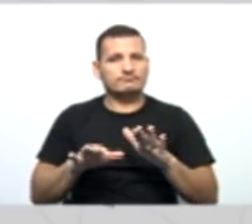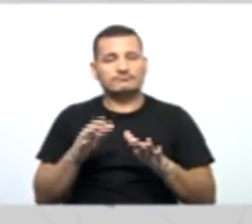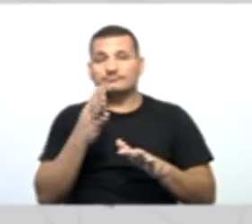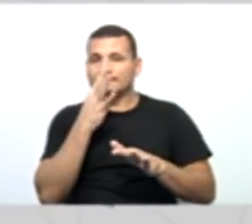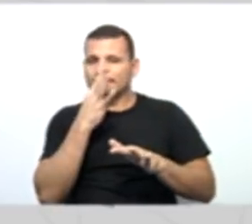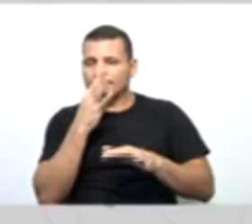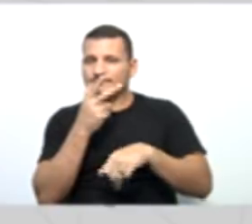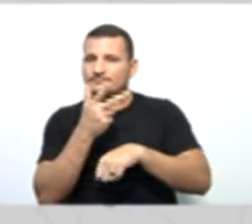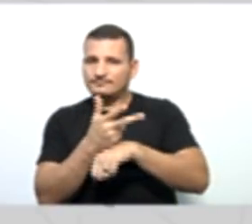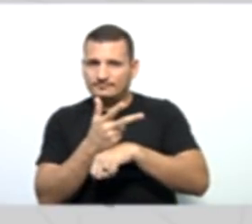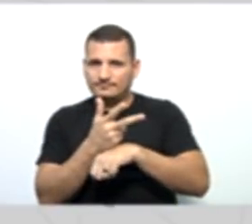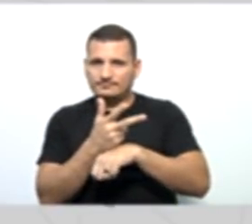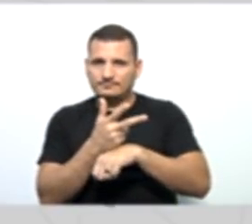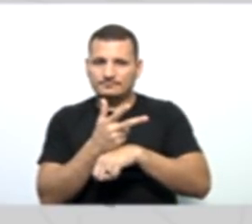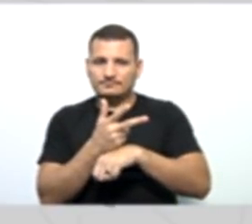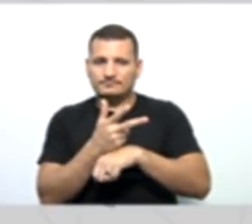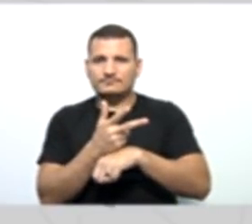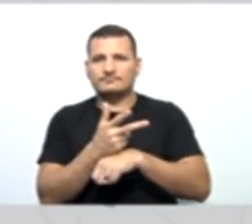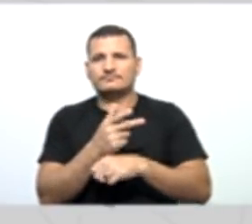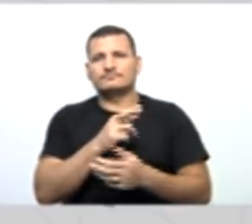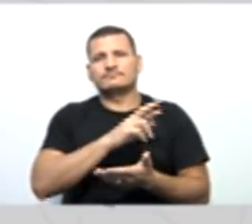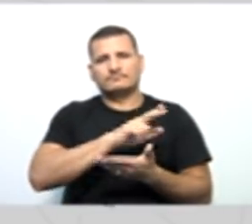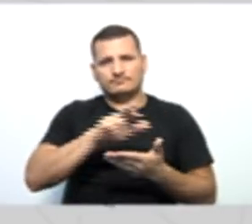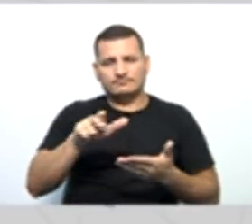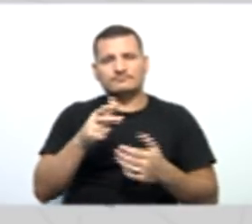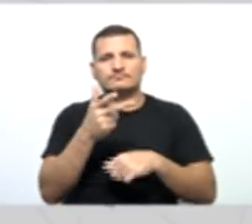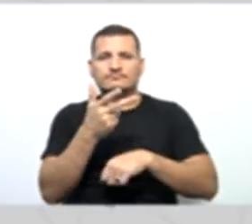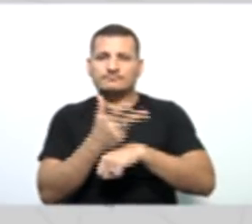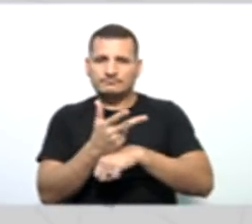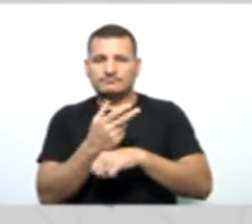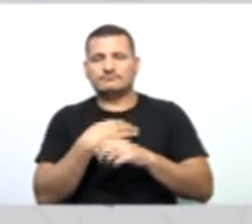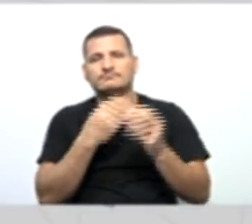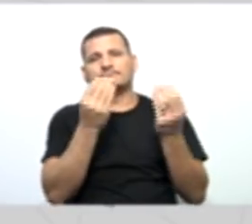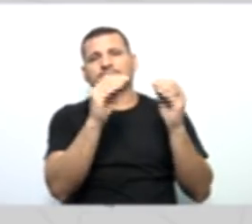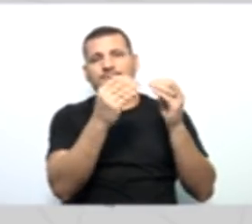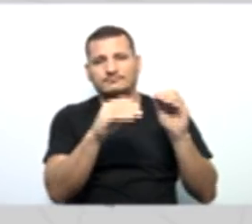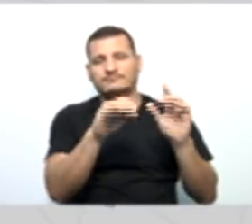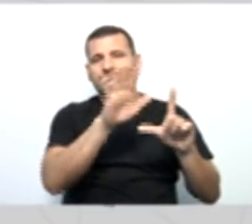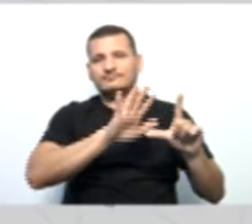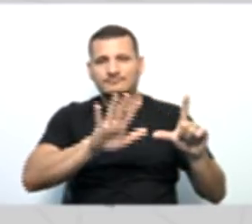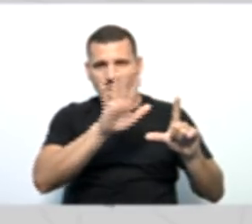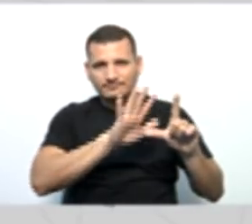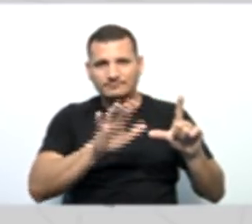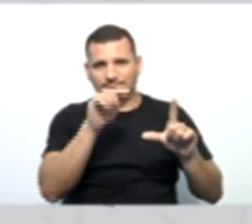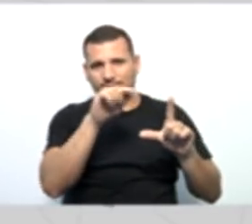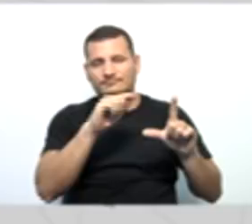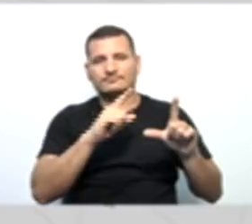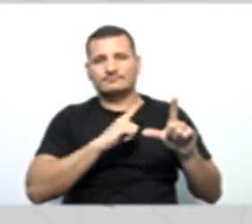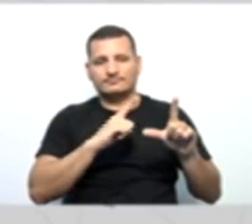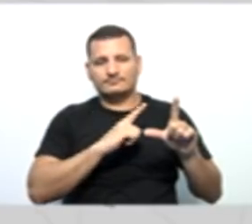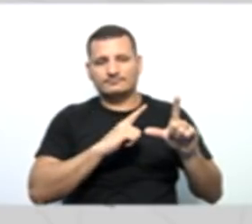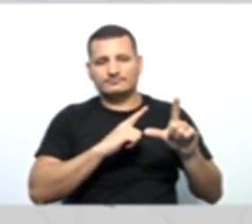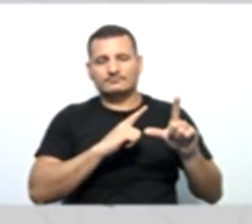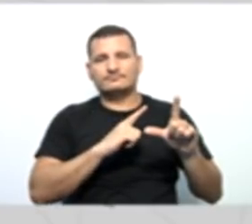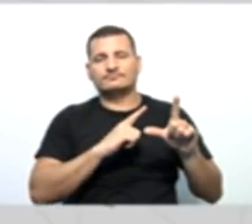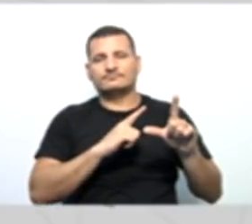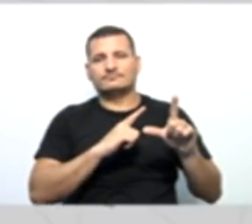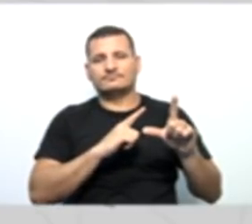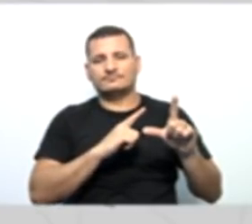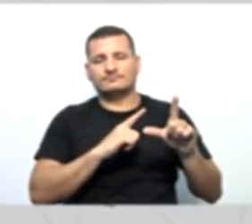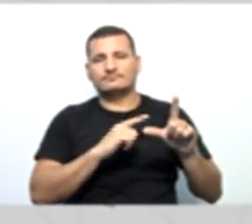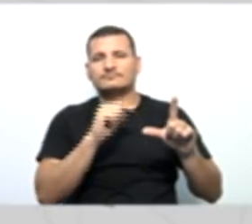videozinhos? Vários vídeos de apoio que eu disponibilizei, né, que nós disponibilizamos, né, nós os professores aqui,